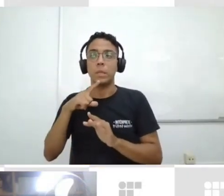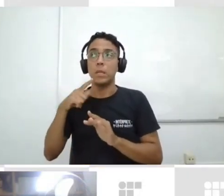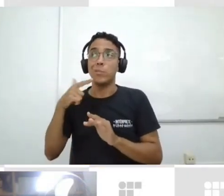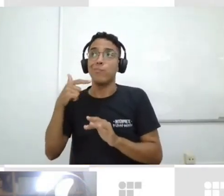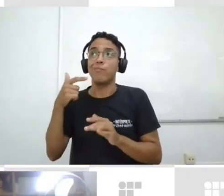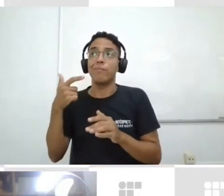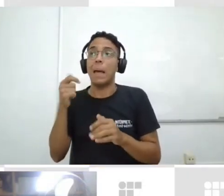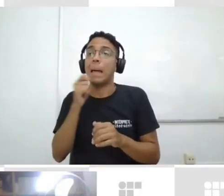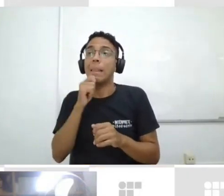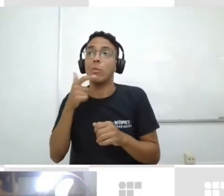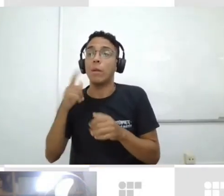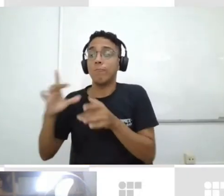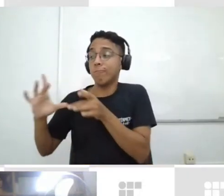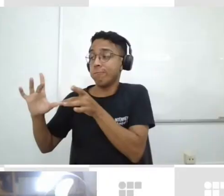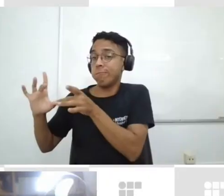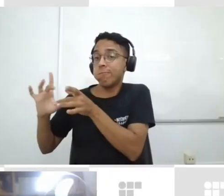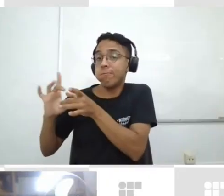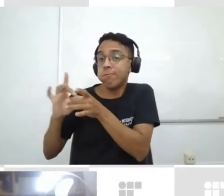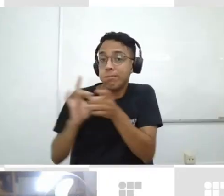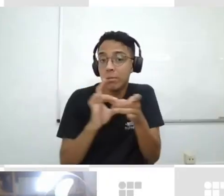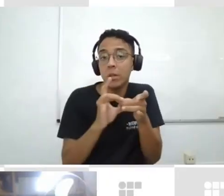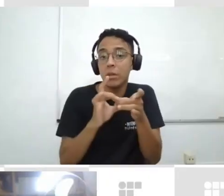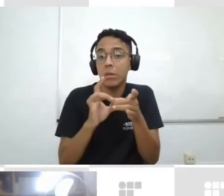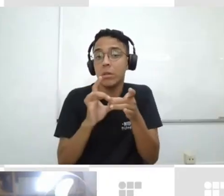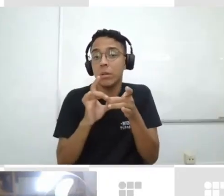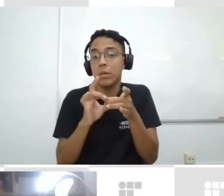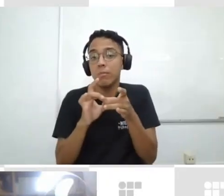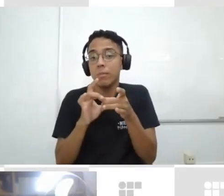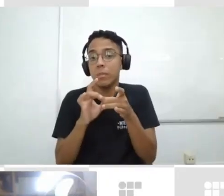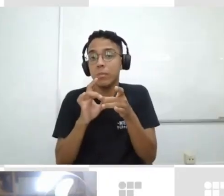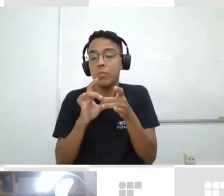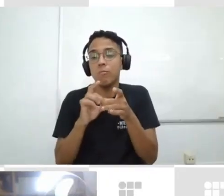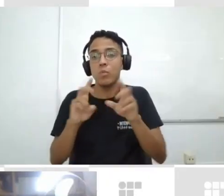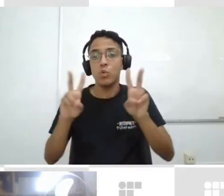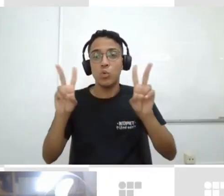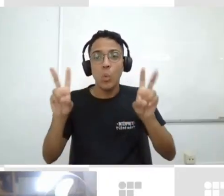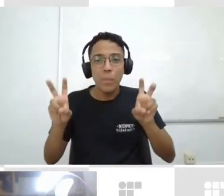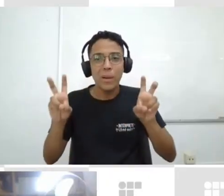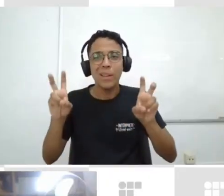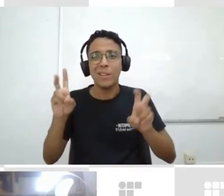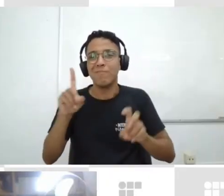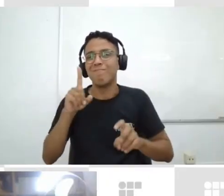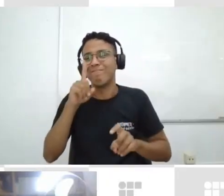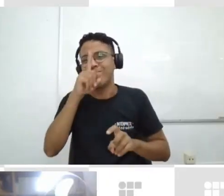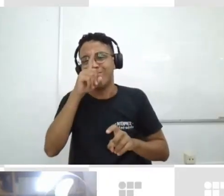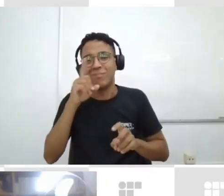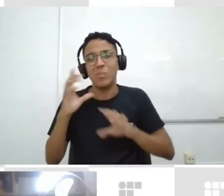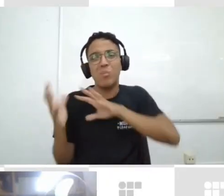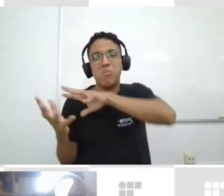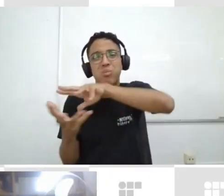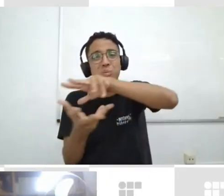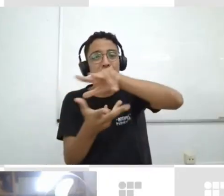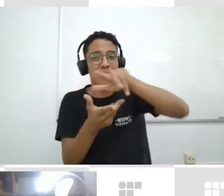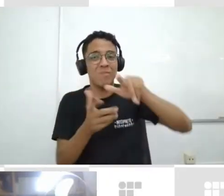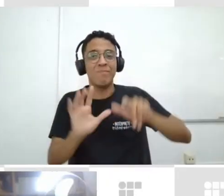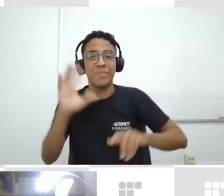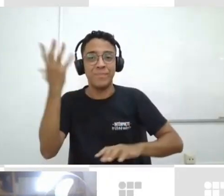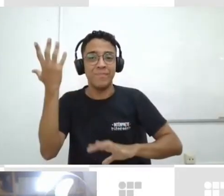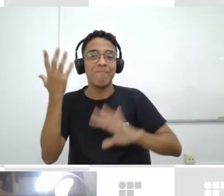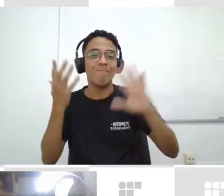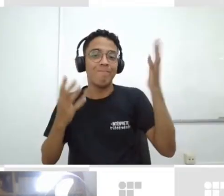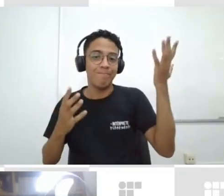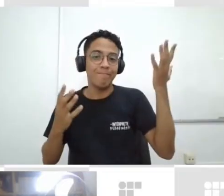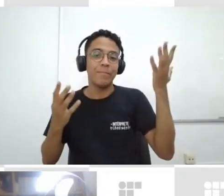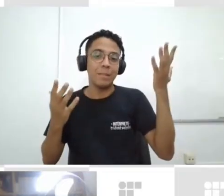sintonizado na devida medida com a extrema gravidade da situação atual, né? Então, é uma tarefa hercúlea,